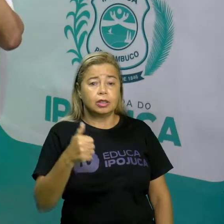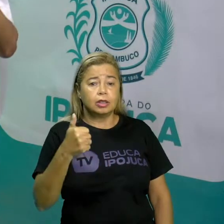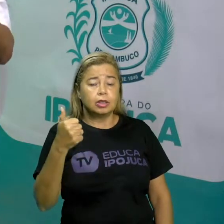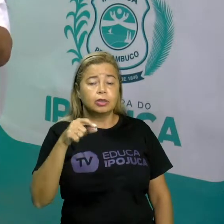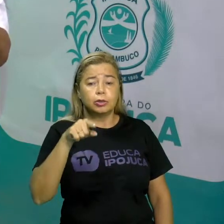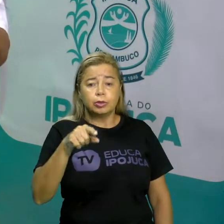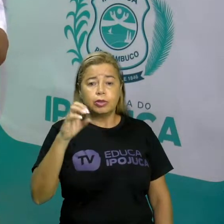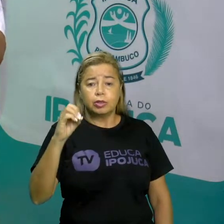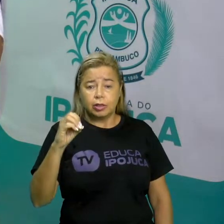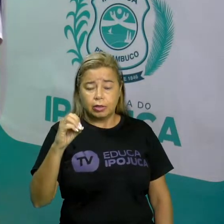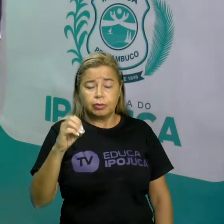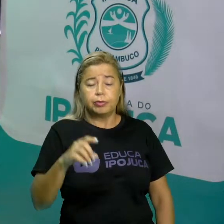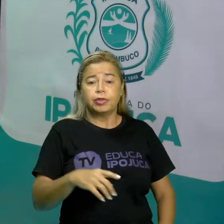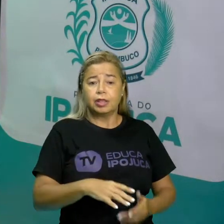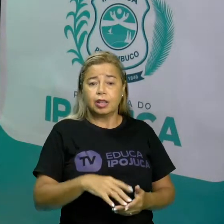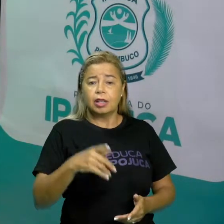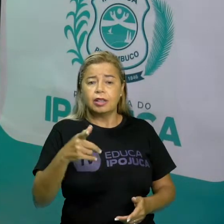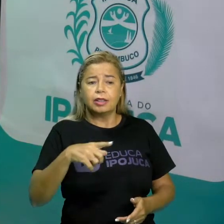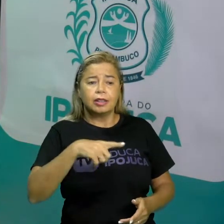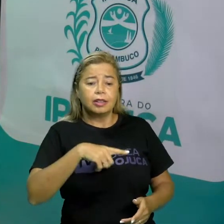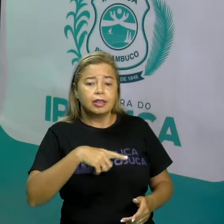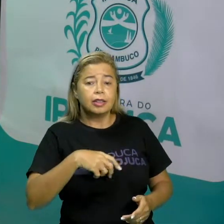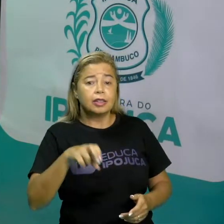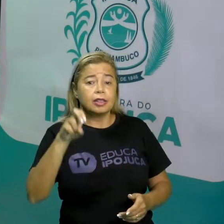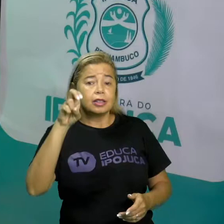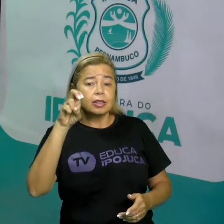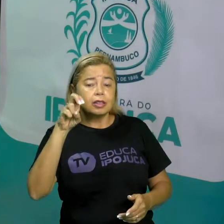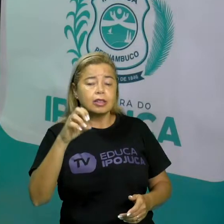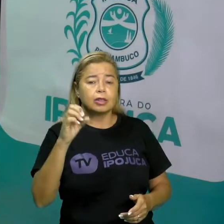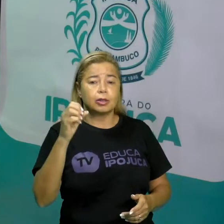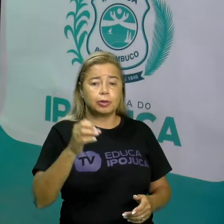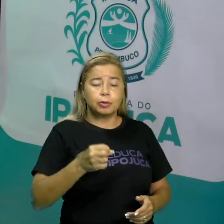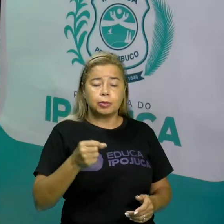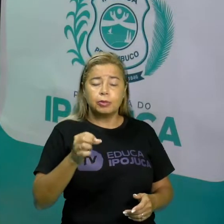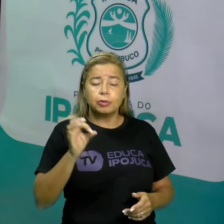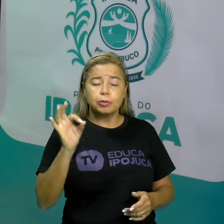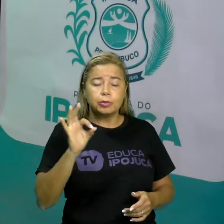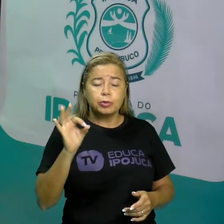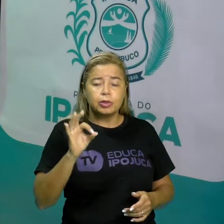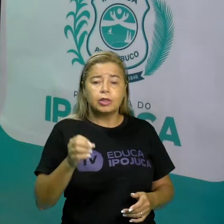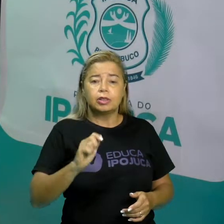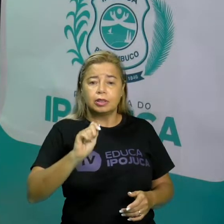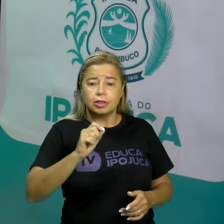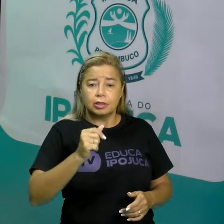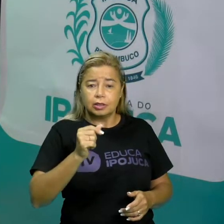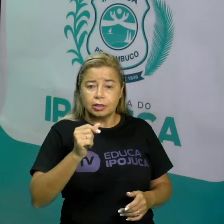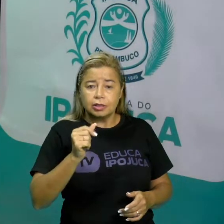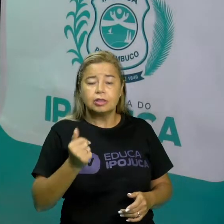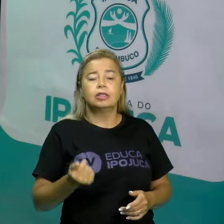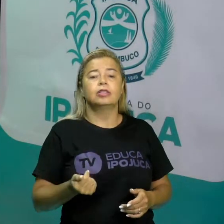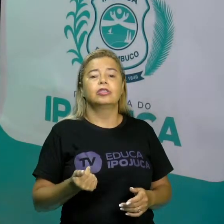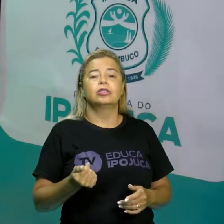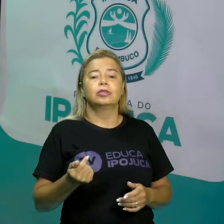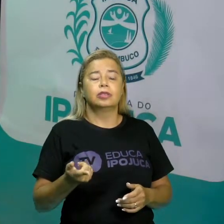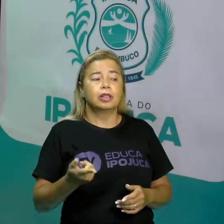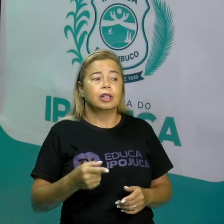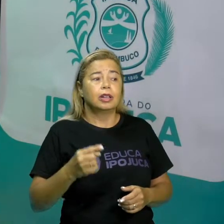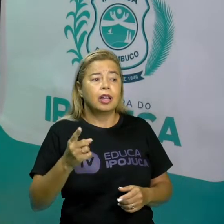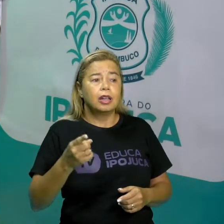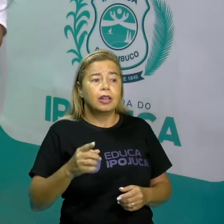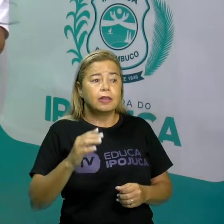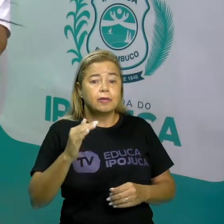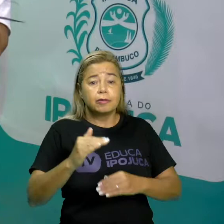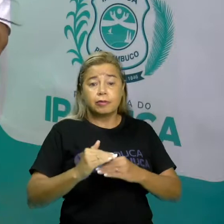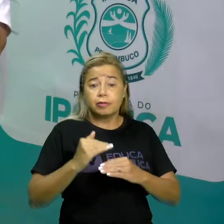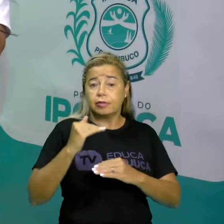5 moedinhas de R$1. Quando a gente vai subindo a casa para a casa das dezenas, eu tenho 4. Eu não tenho